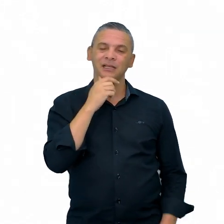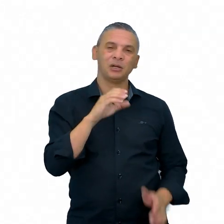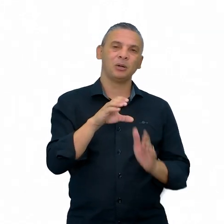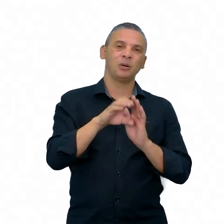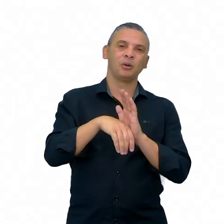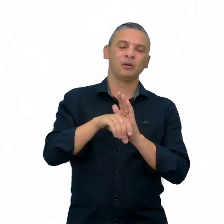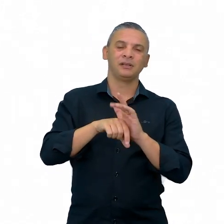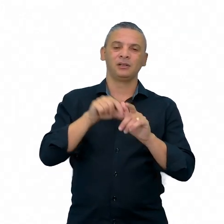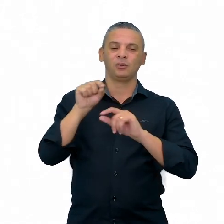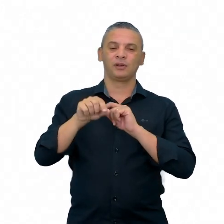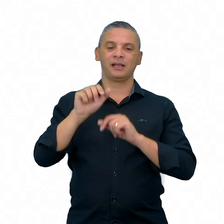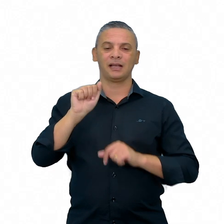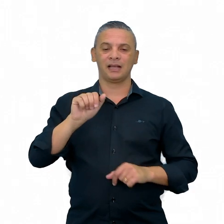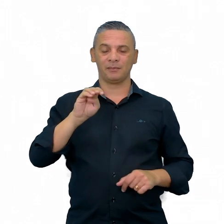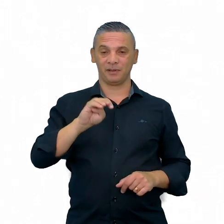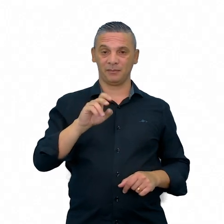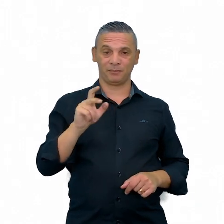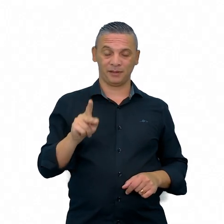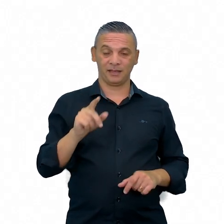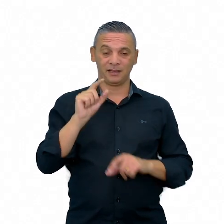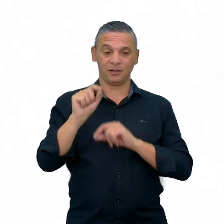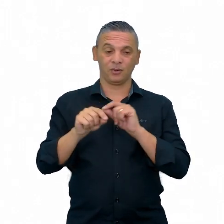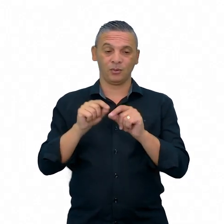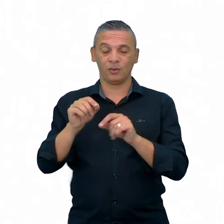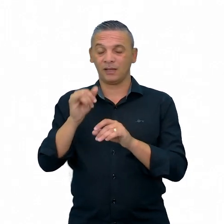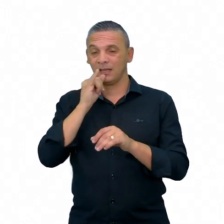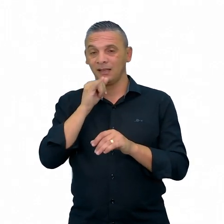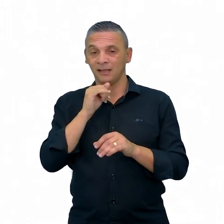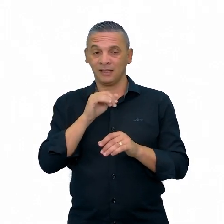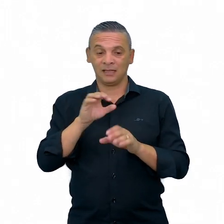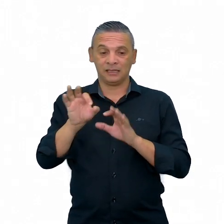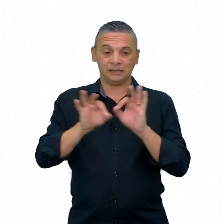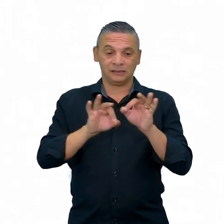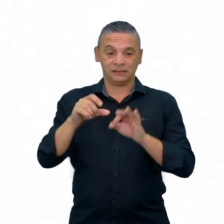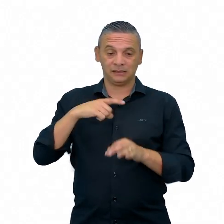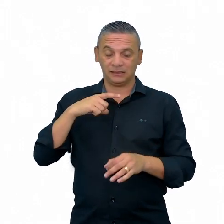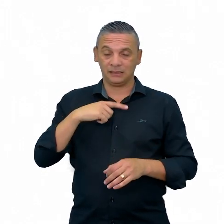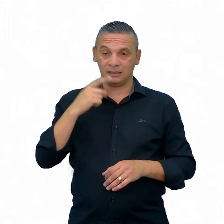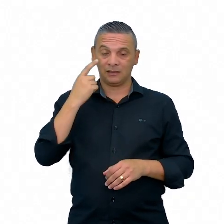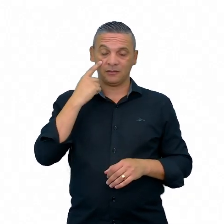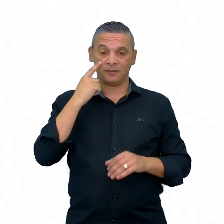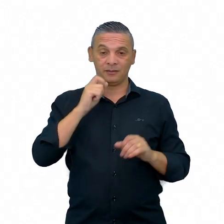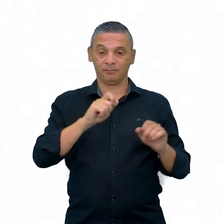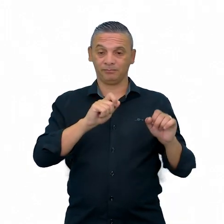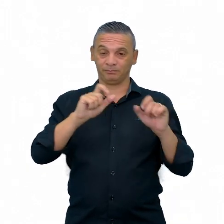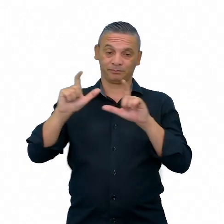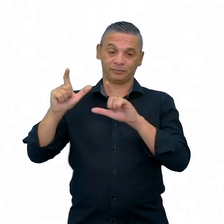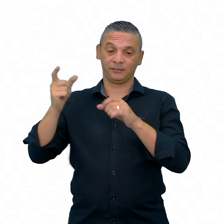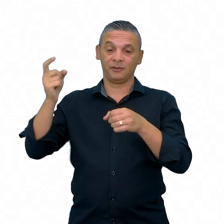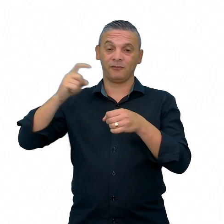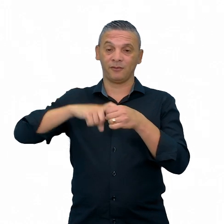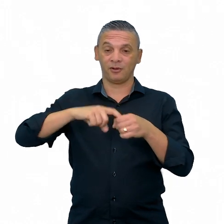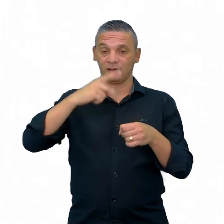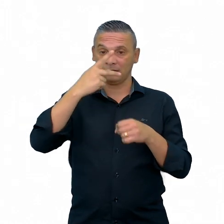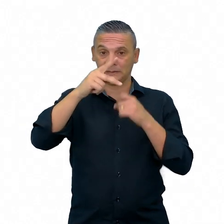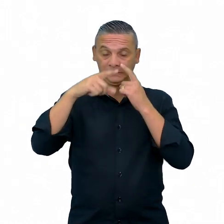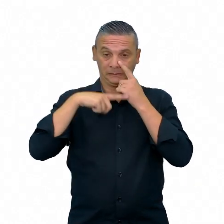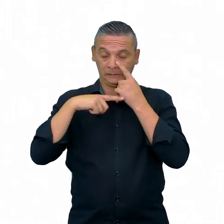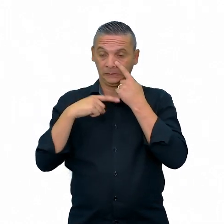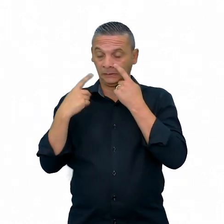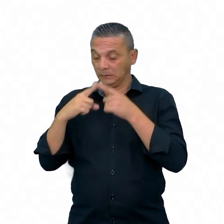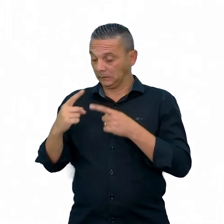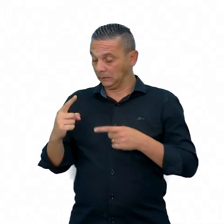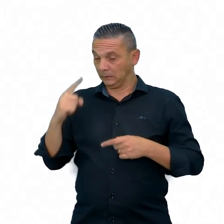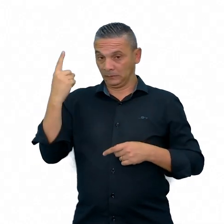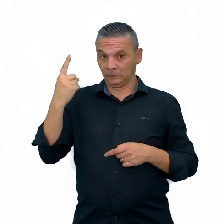de ABP, né, em pré-planejamento, em planejamento, eu vou fazer aqui uma breve retomada, porque desde a